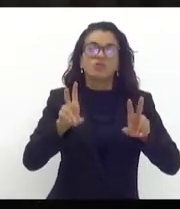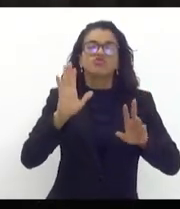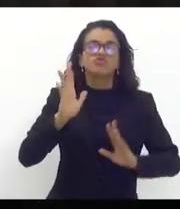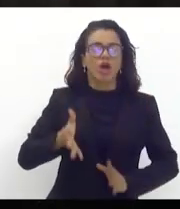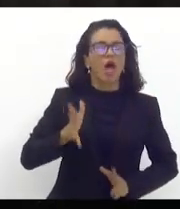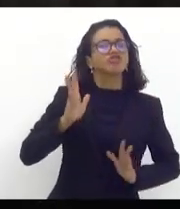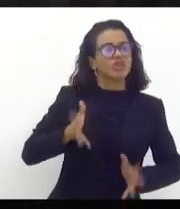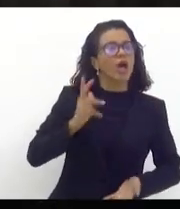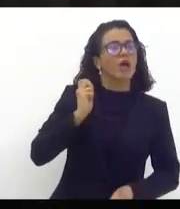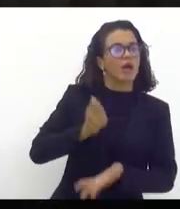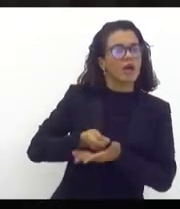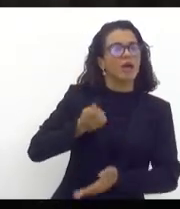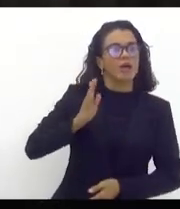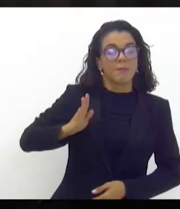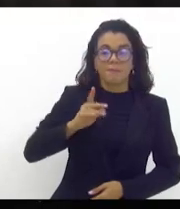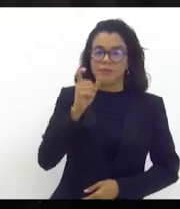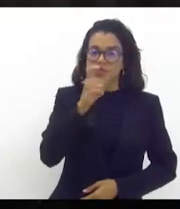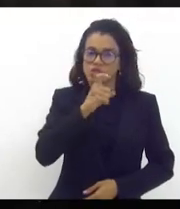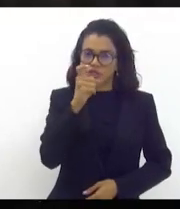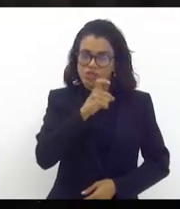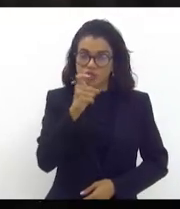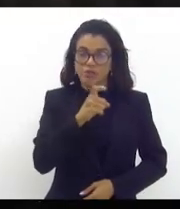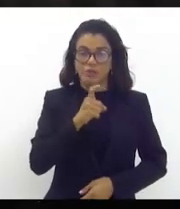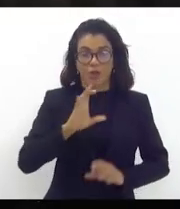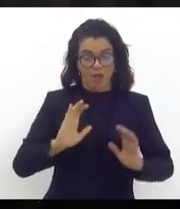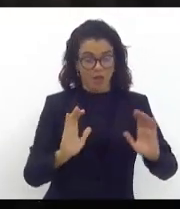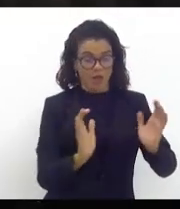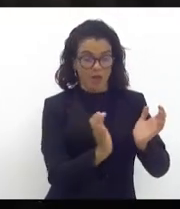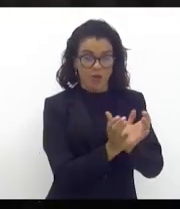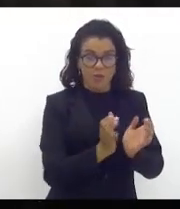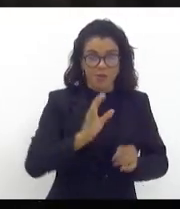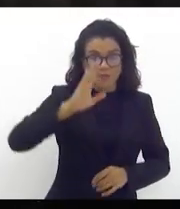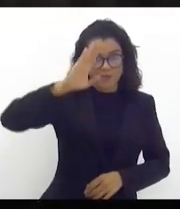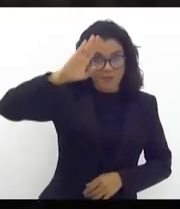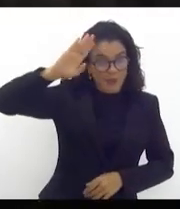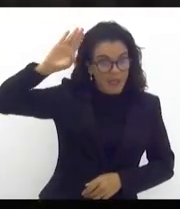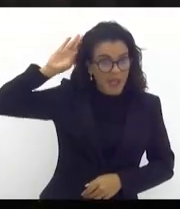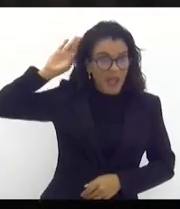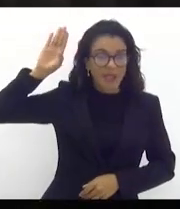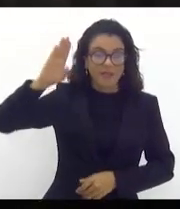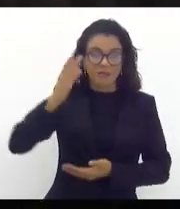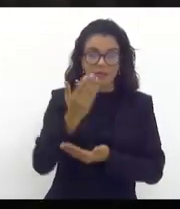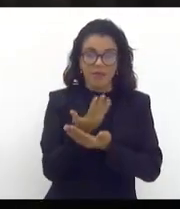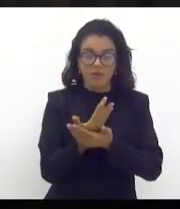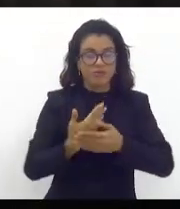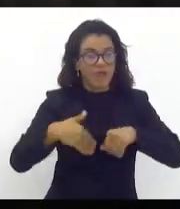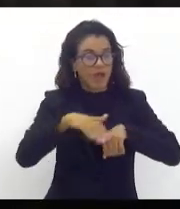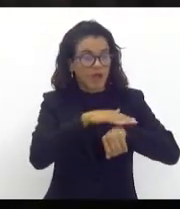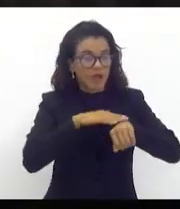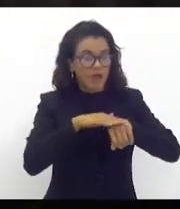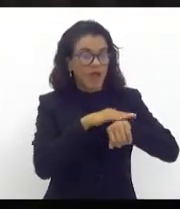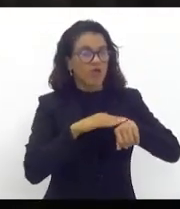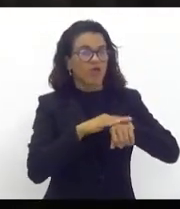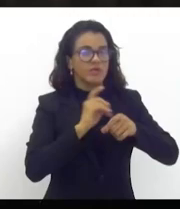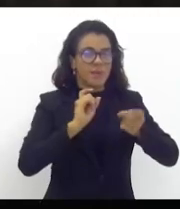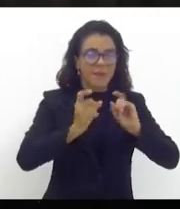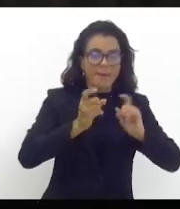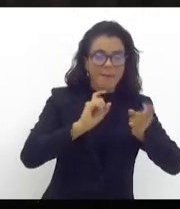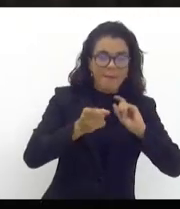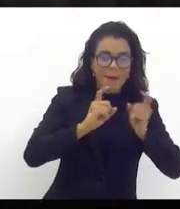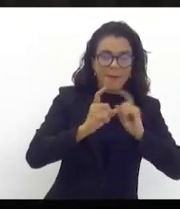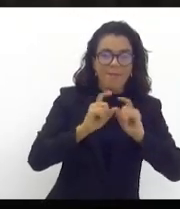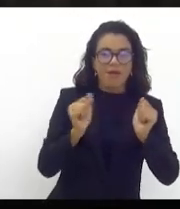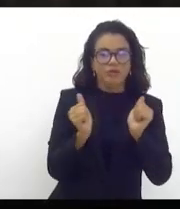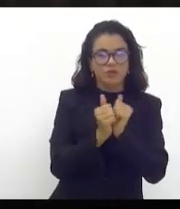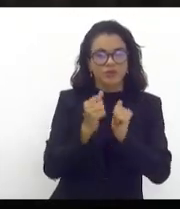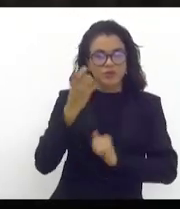isso, hoje, a comunidade acadêmica da UERJ está aqui na casa, deputada, está conversando com os deputados da casa. Eu